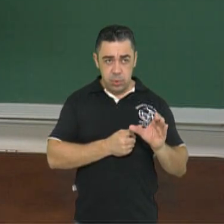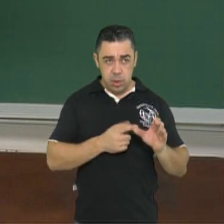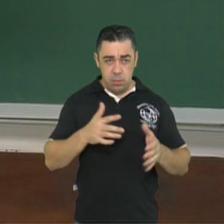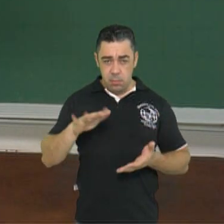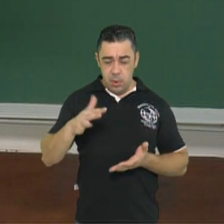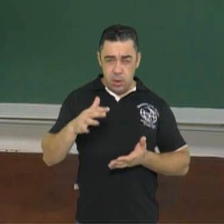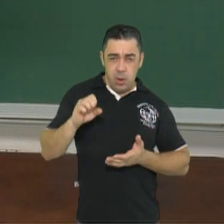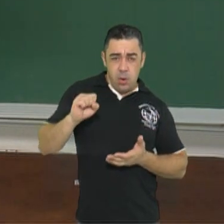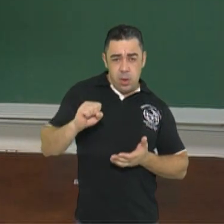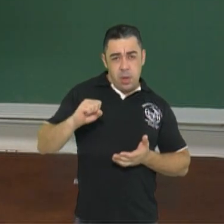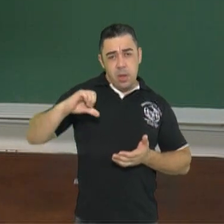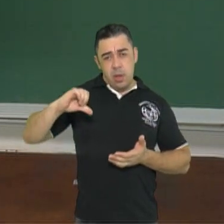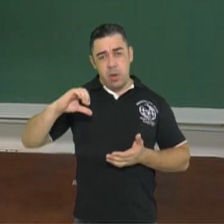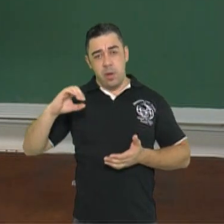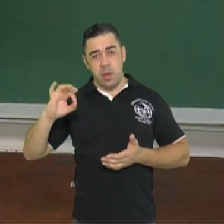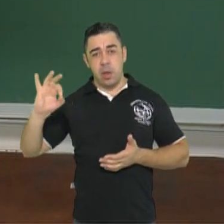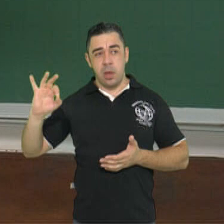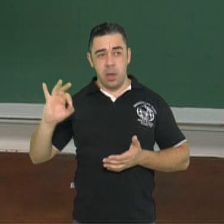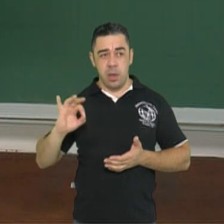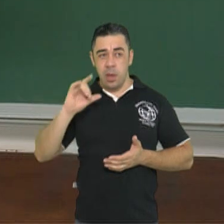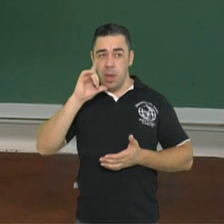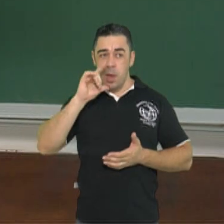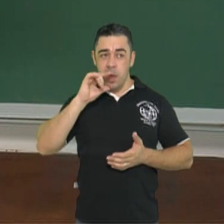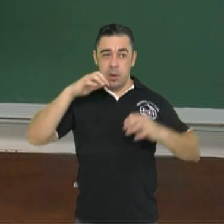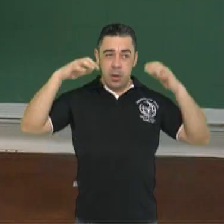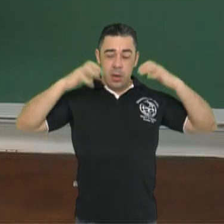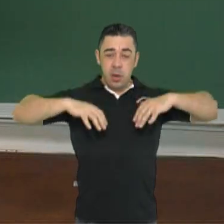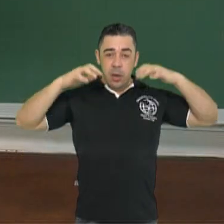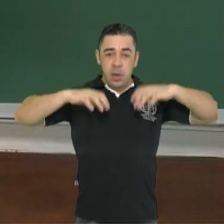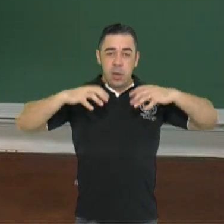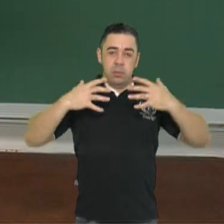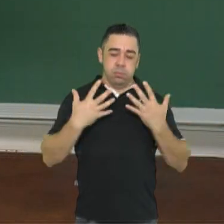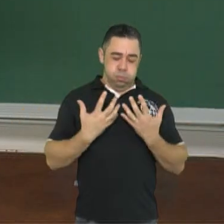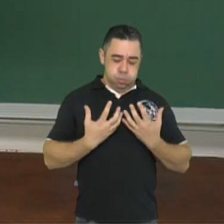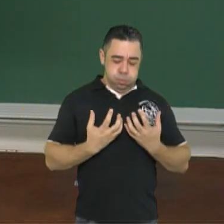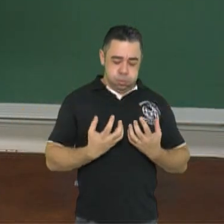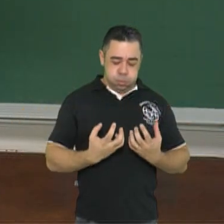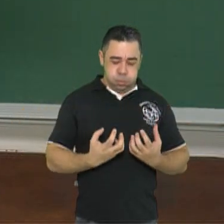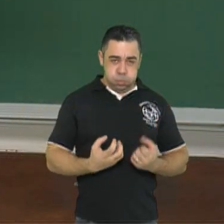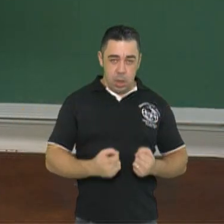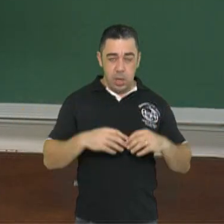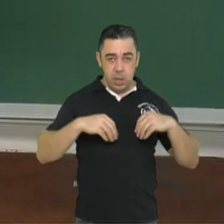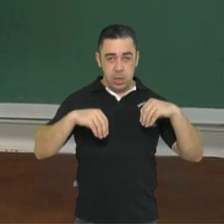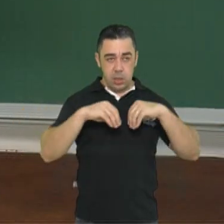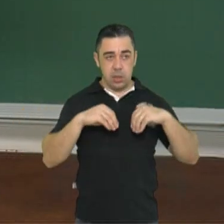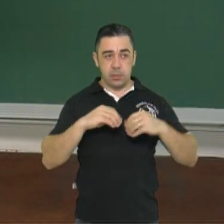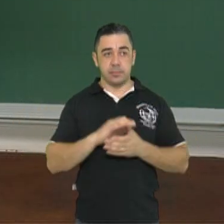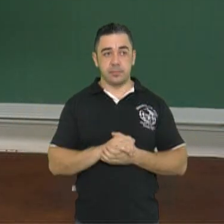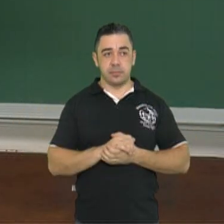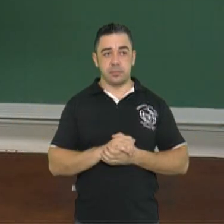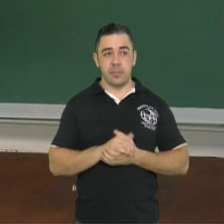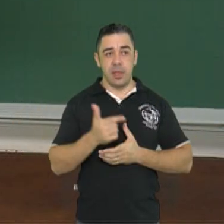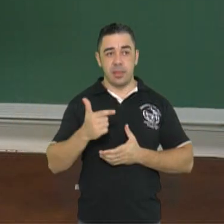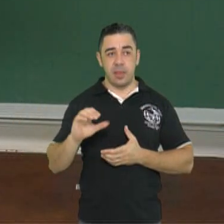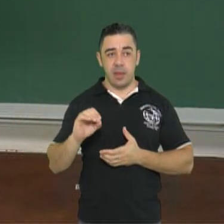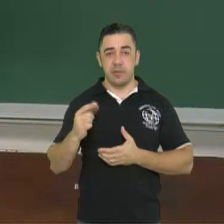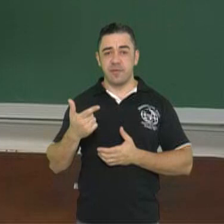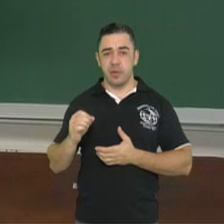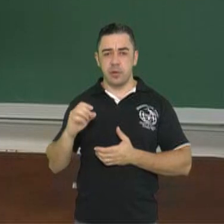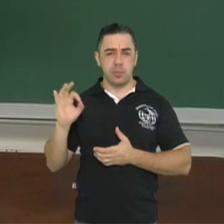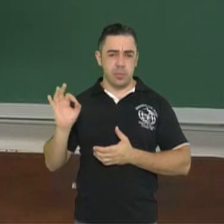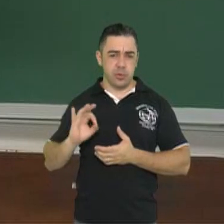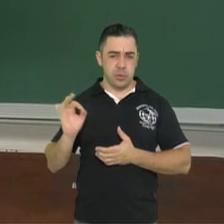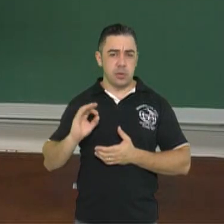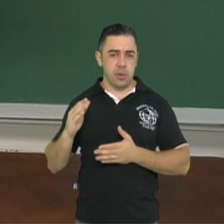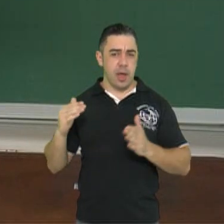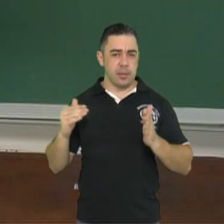de 80% a 90% da água que caiu com a chuva infiltra no solo. Só ali entre 10% e 20% chegam